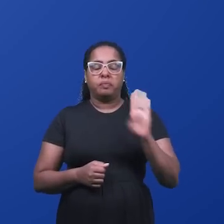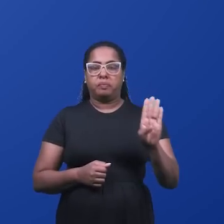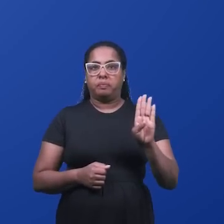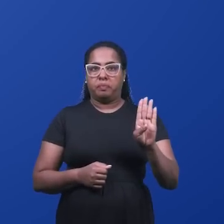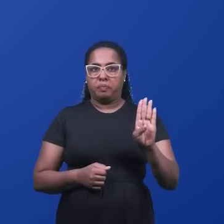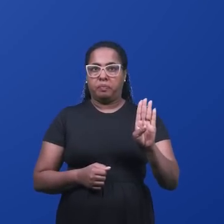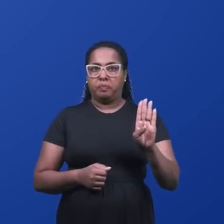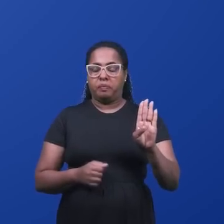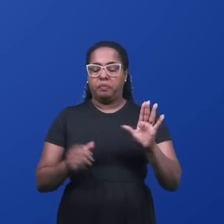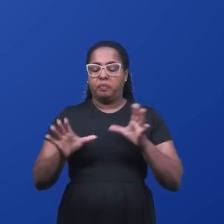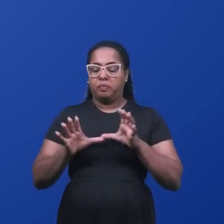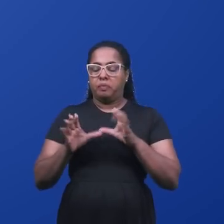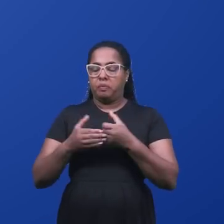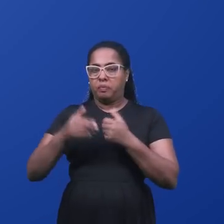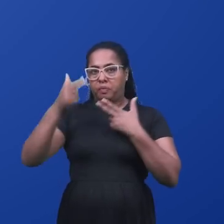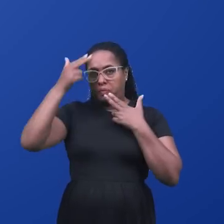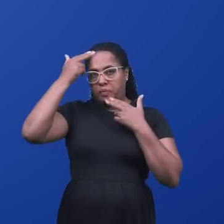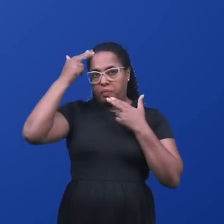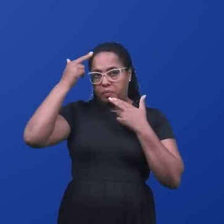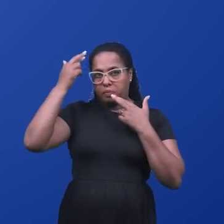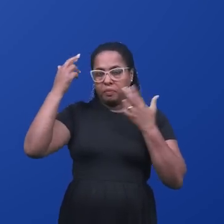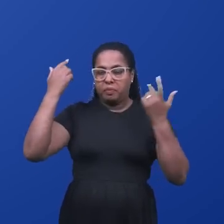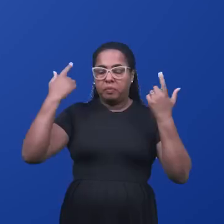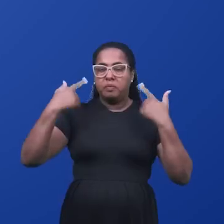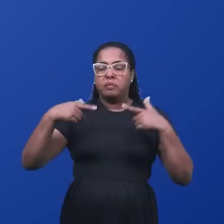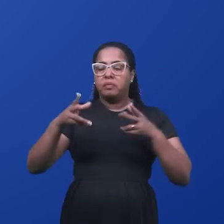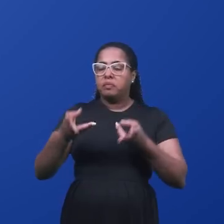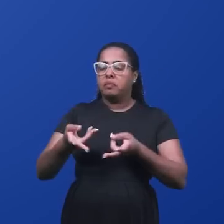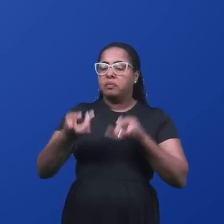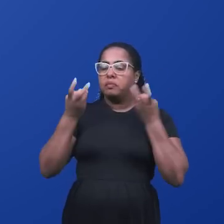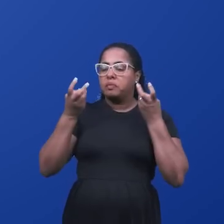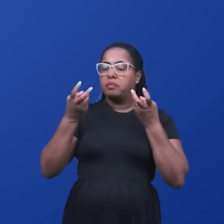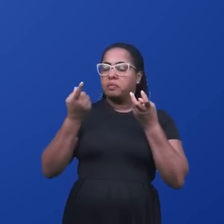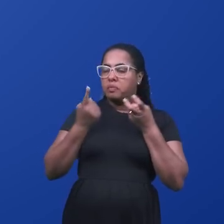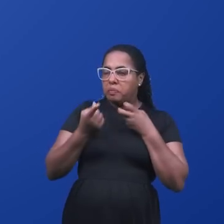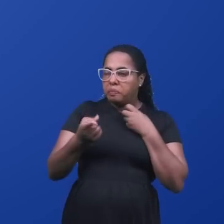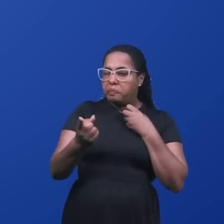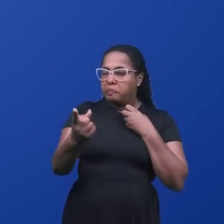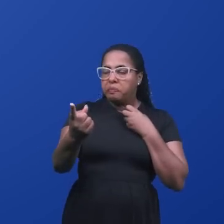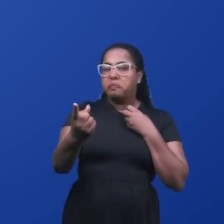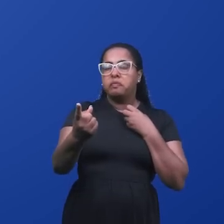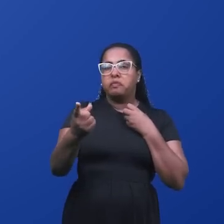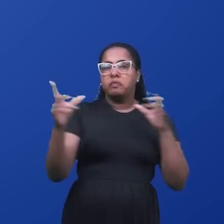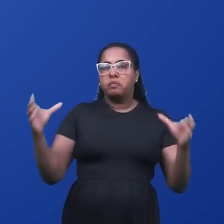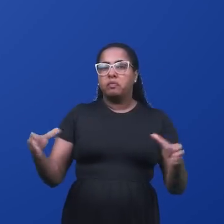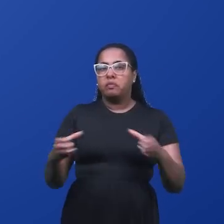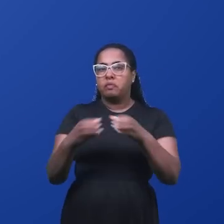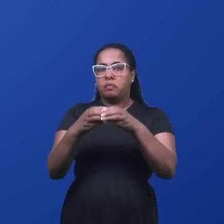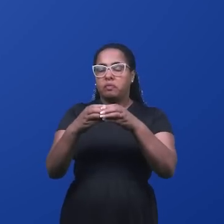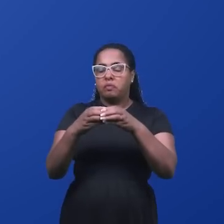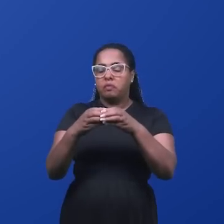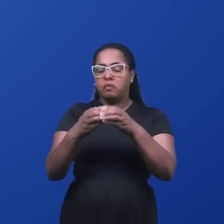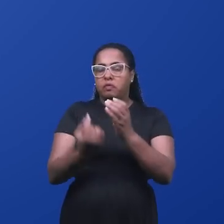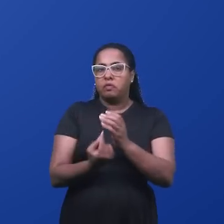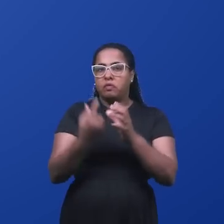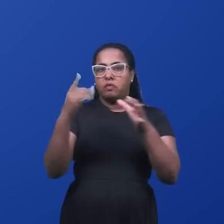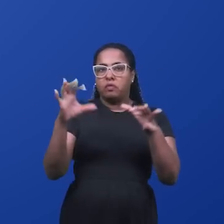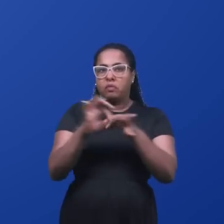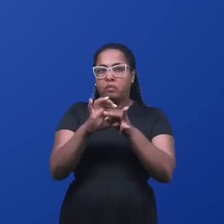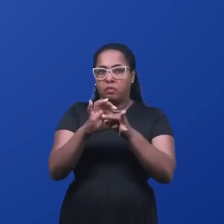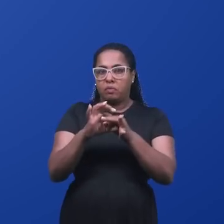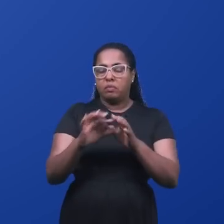como um rebanho de cabra, é algo que se percebe de longe é a unidade do corpo,